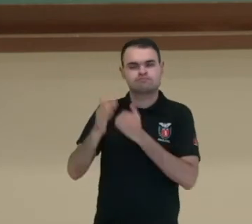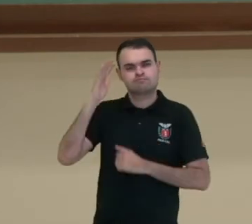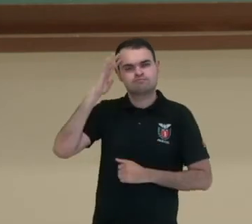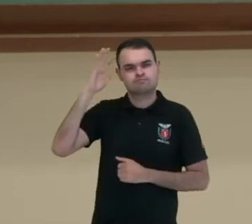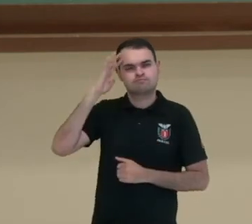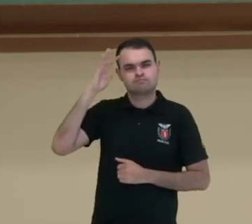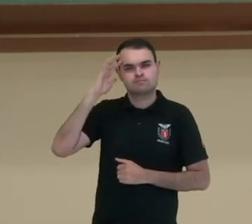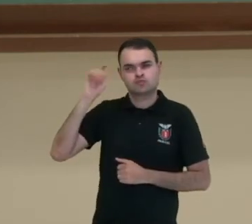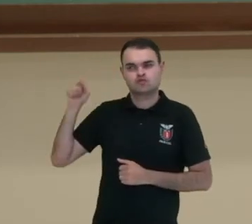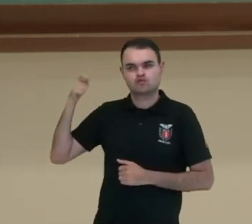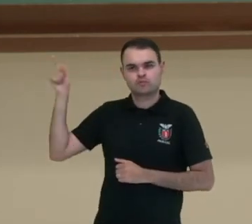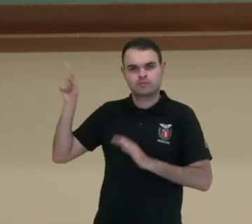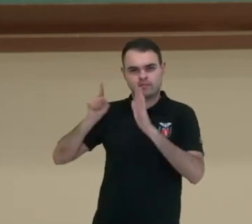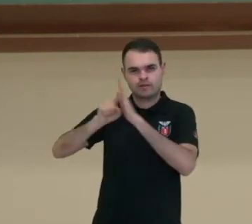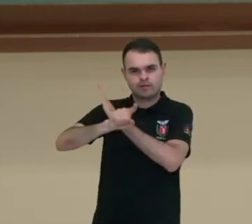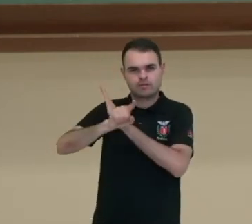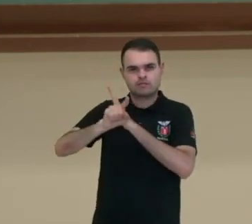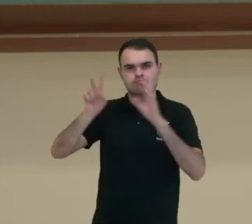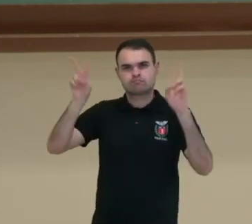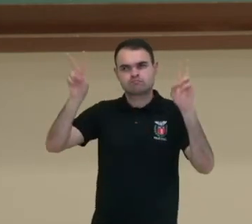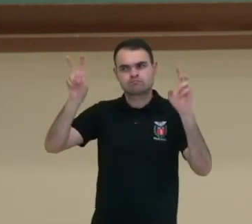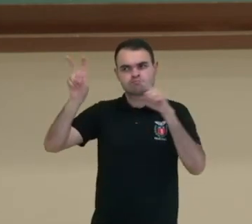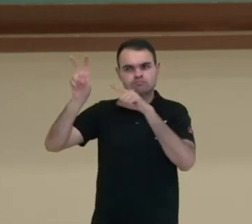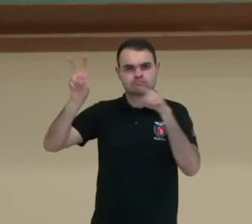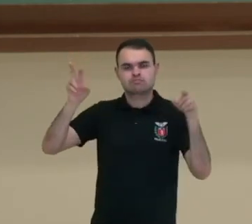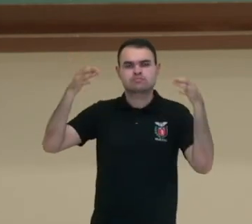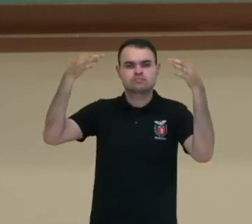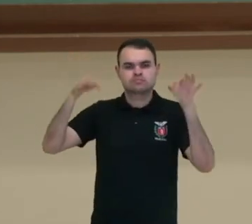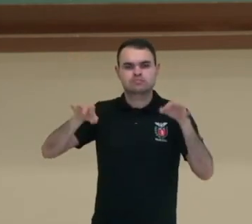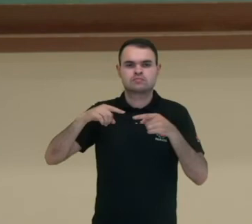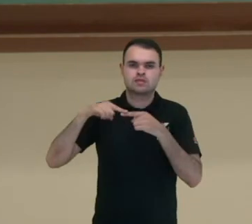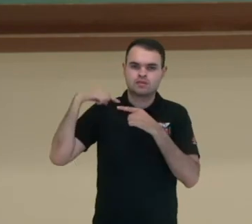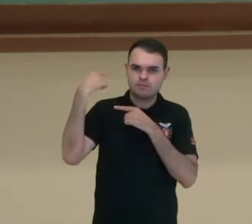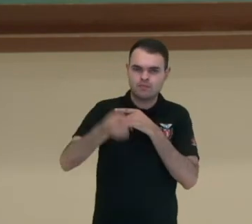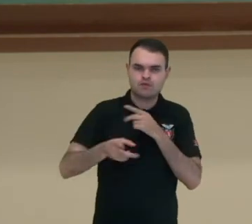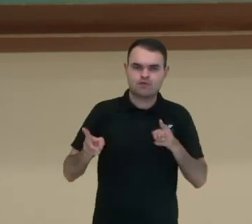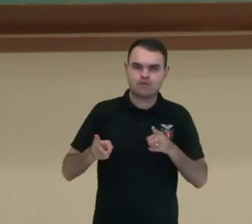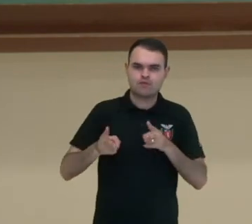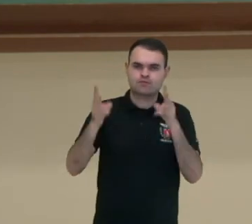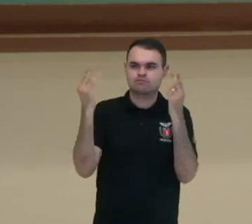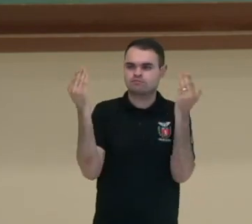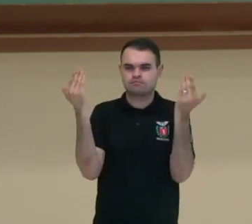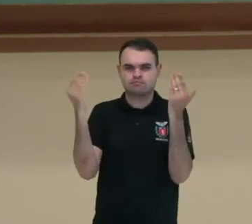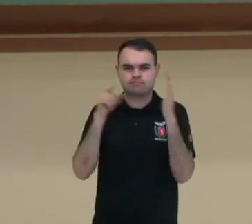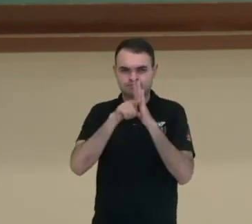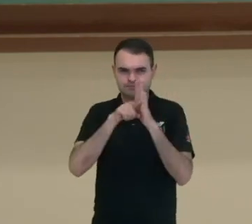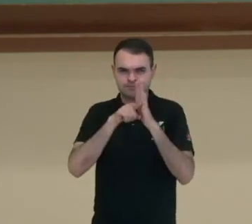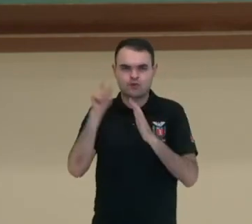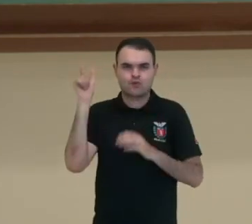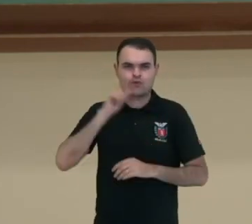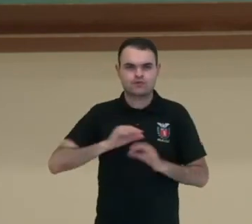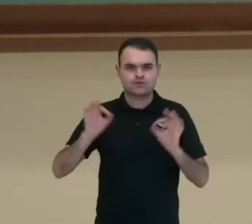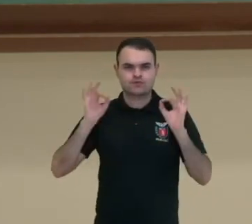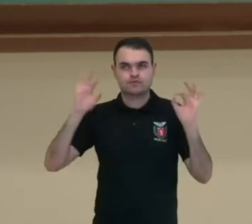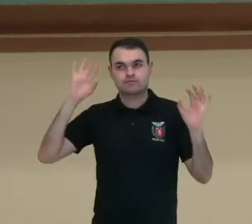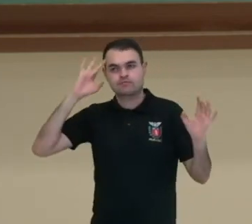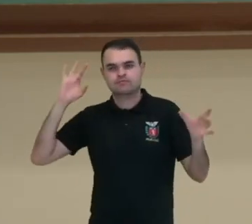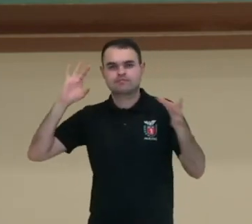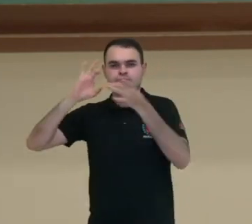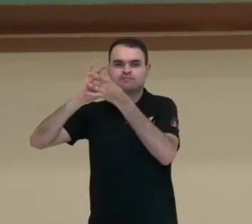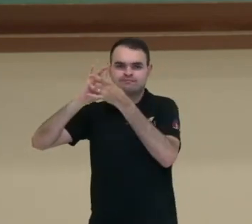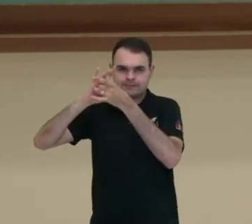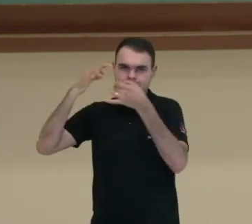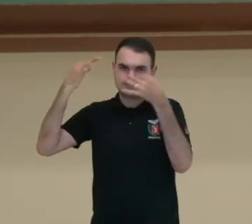sobre essa questão da pontuação adequada no texto e, na sequência, a gente volta para ver se vocês conseguiram fazer uma inferência